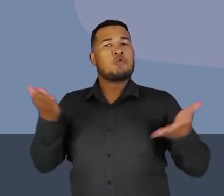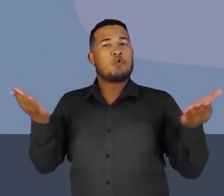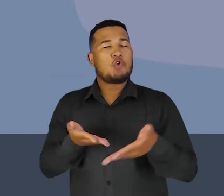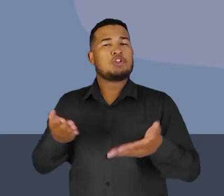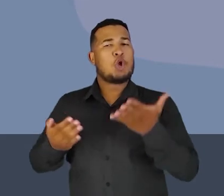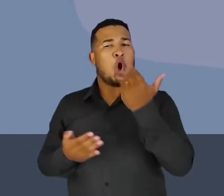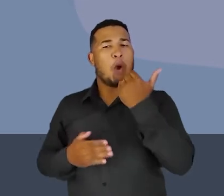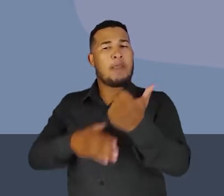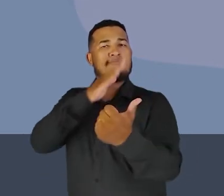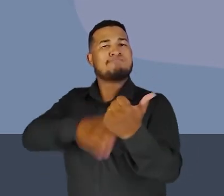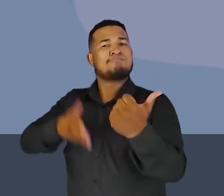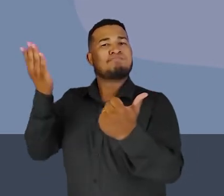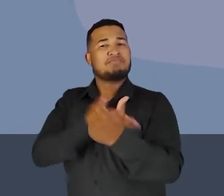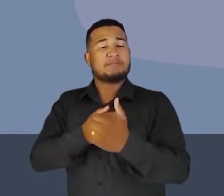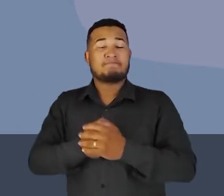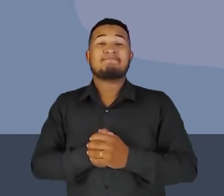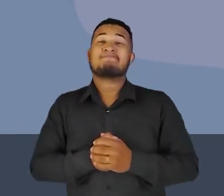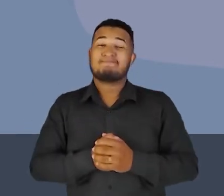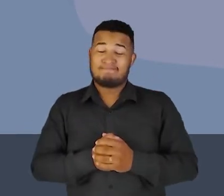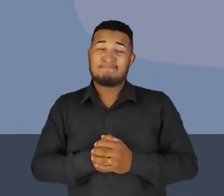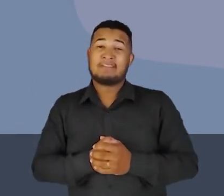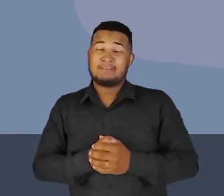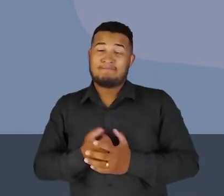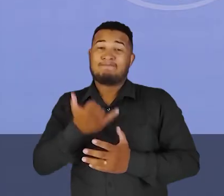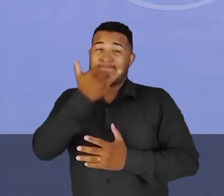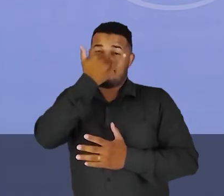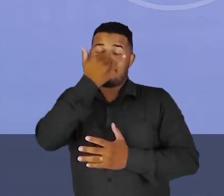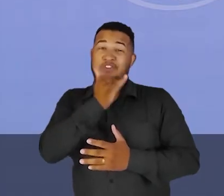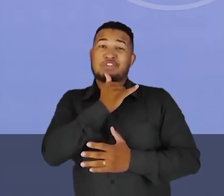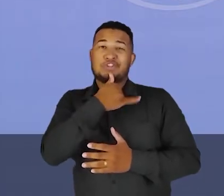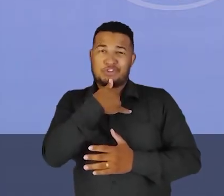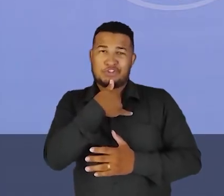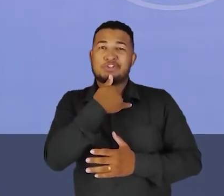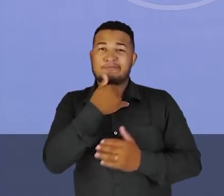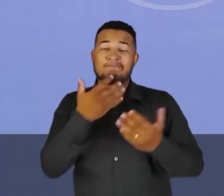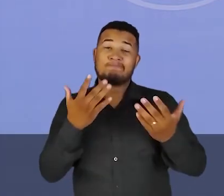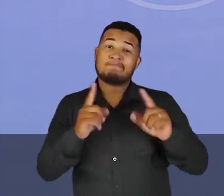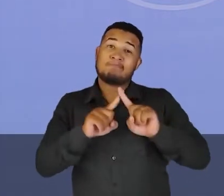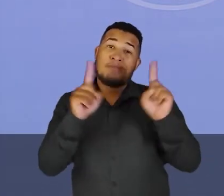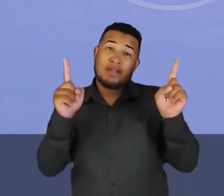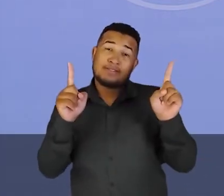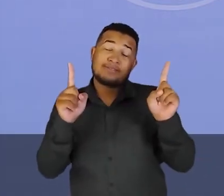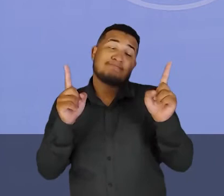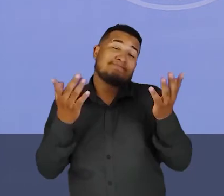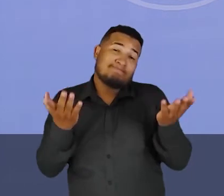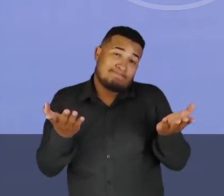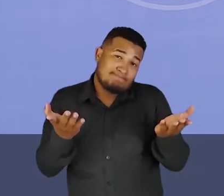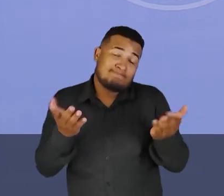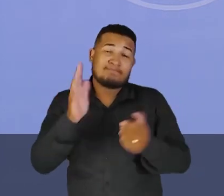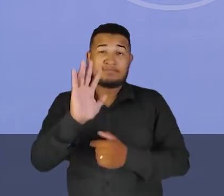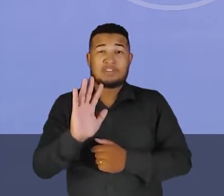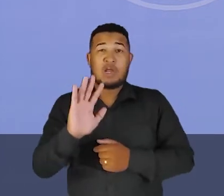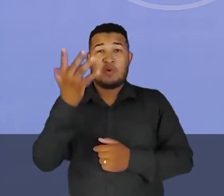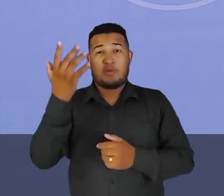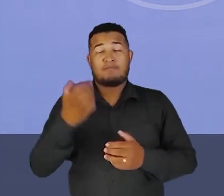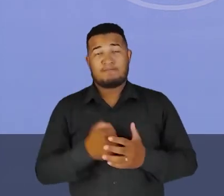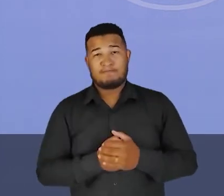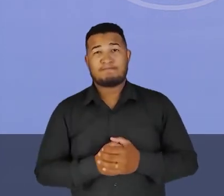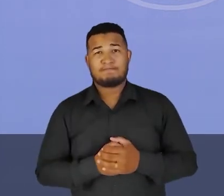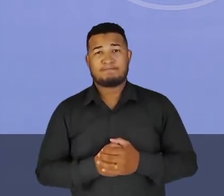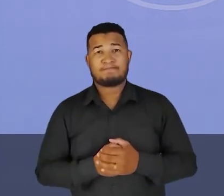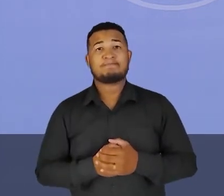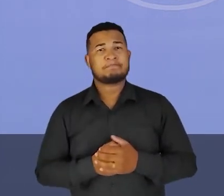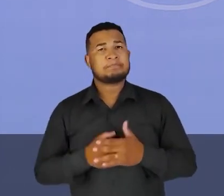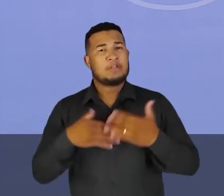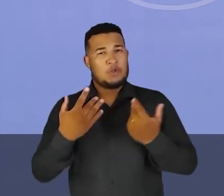hoje. É uma cena muito triste de se ver, mas infelizmente acontece.